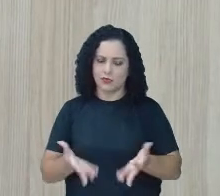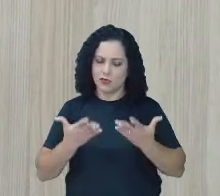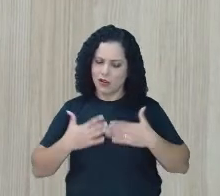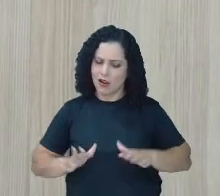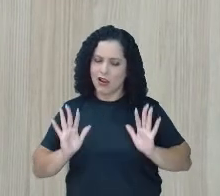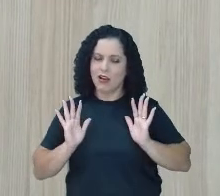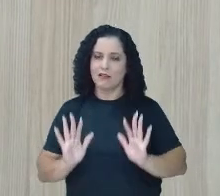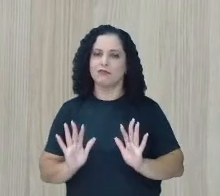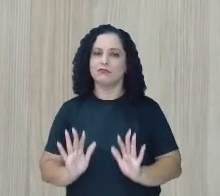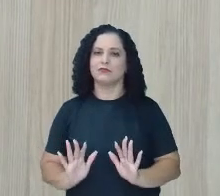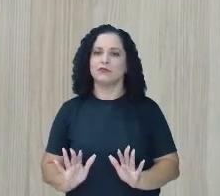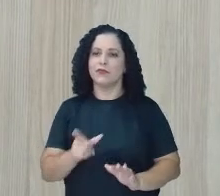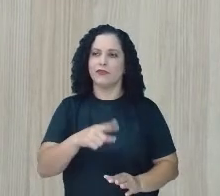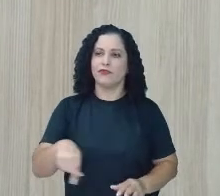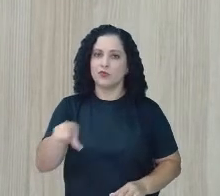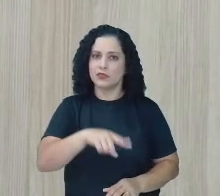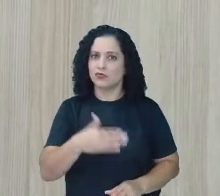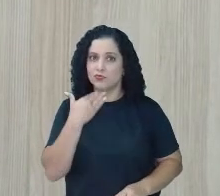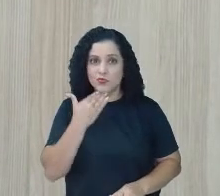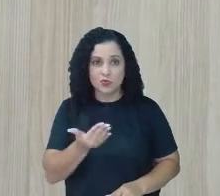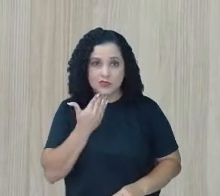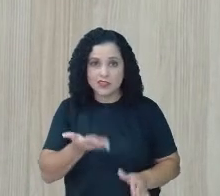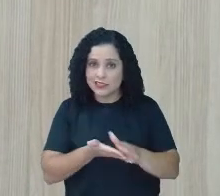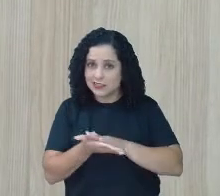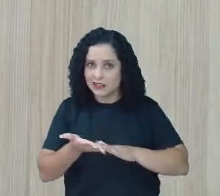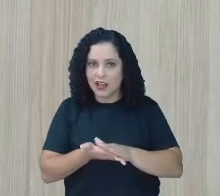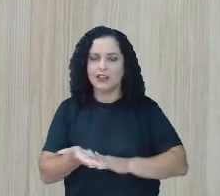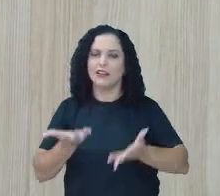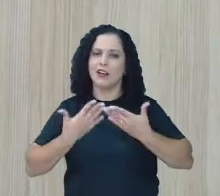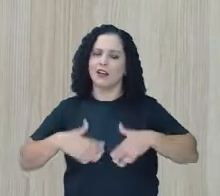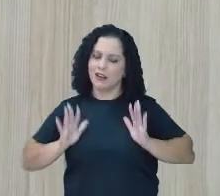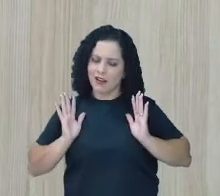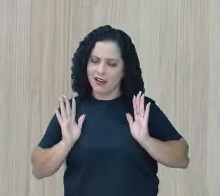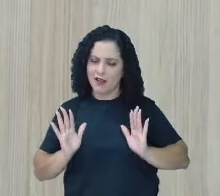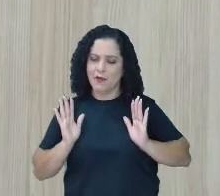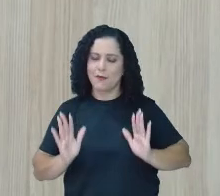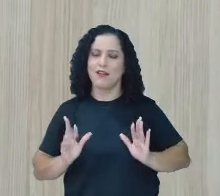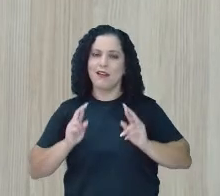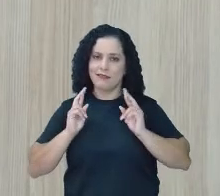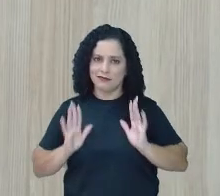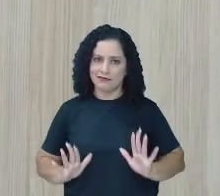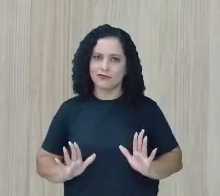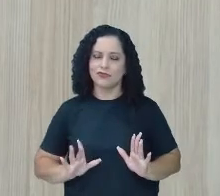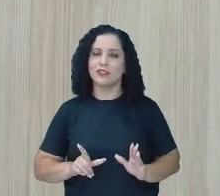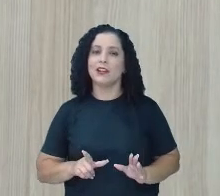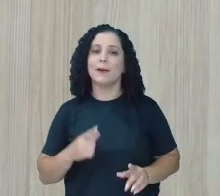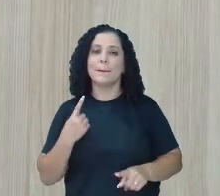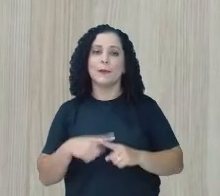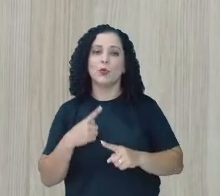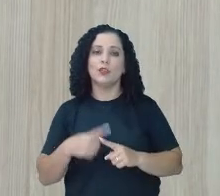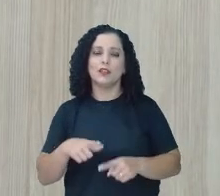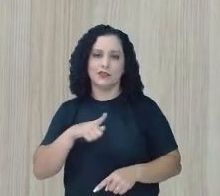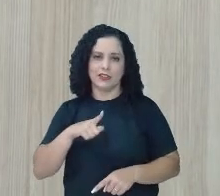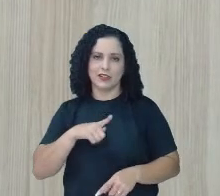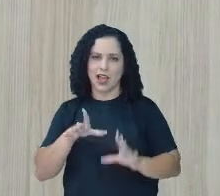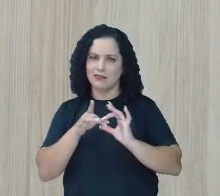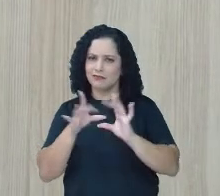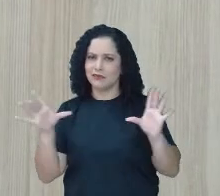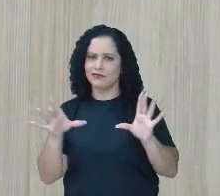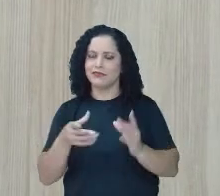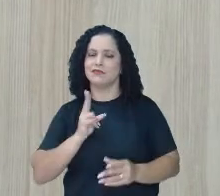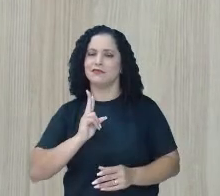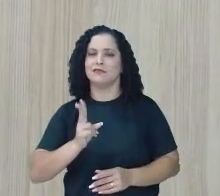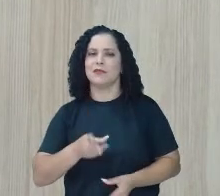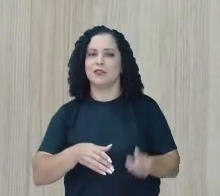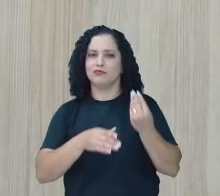Então, pessoal aí que não conseguiu assistir a aula, fiquem tranquilos que a gente vai disponibilizar sempre nossas